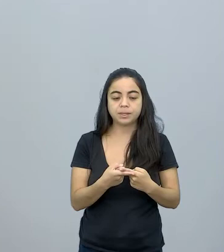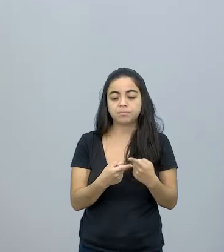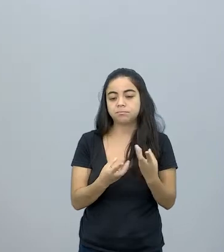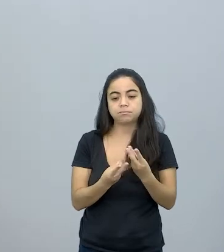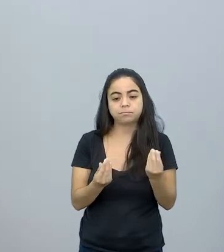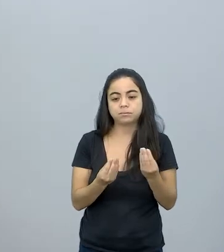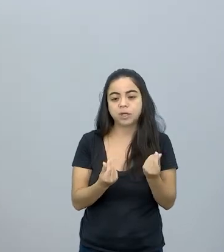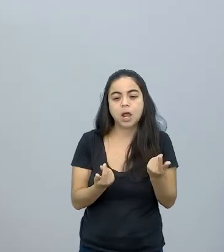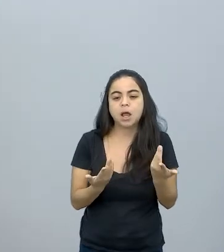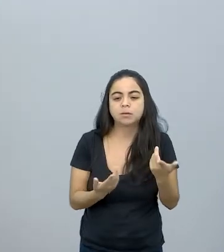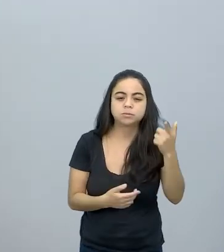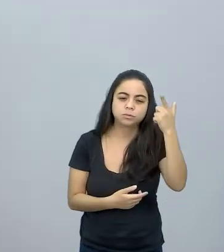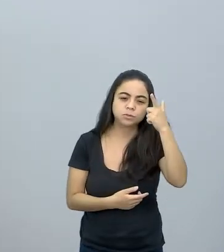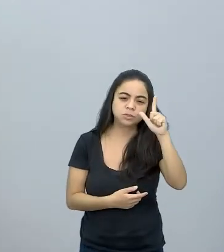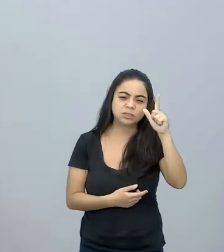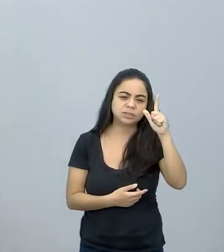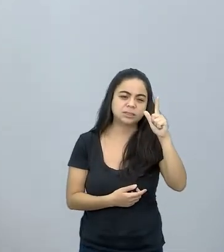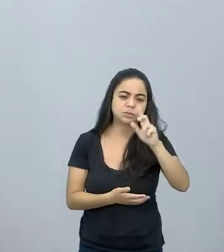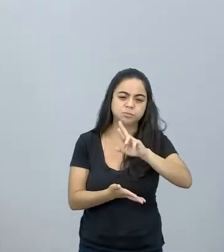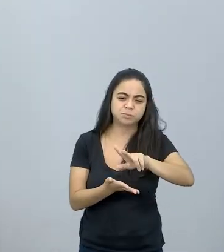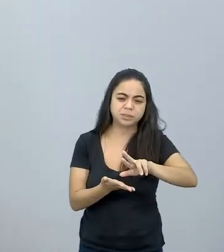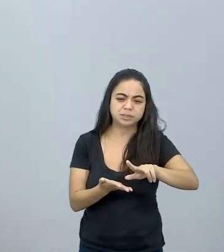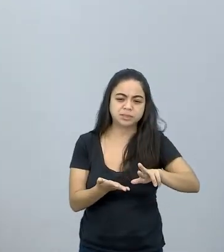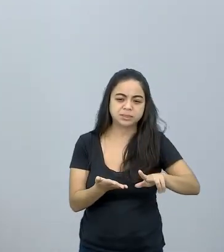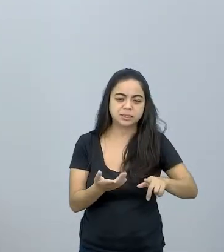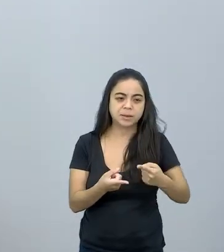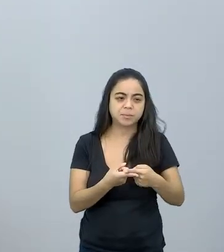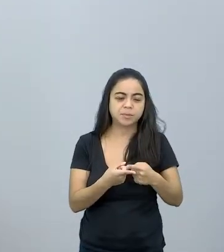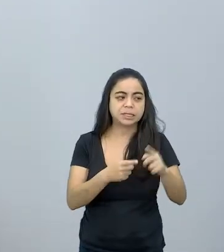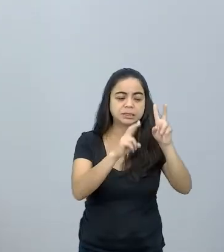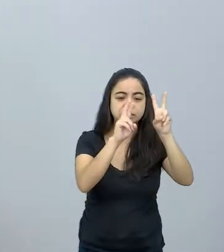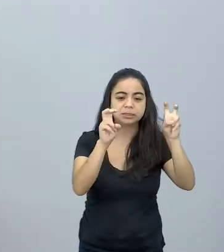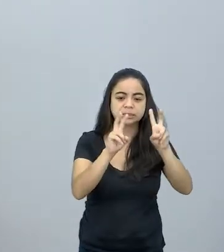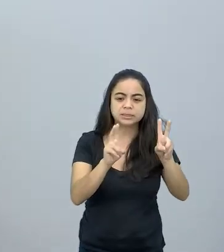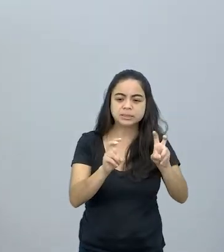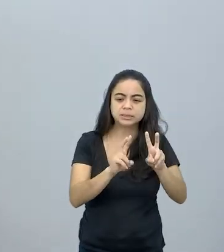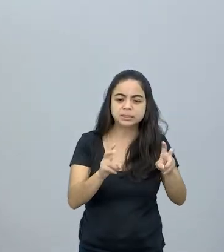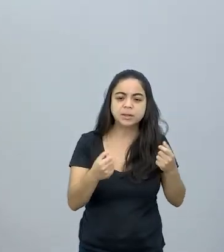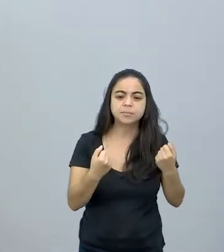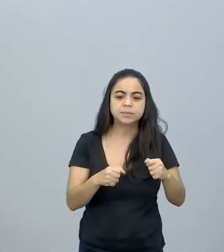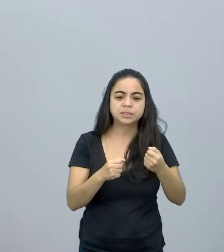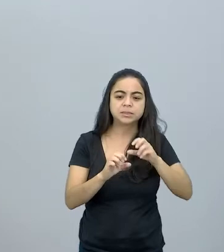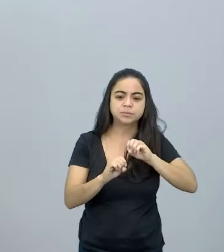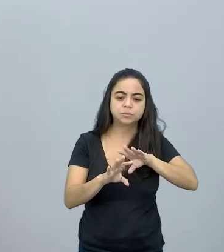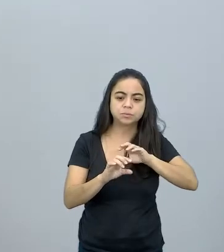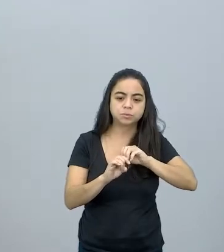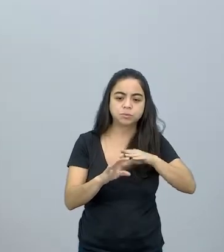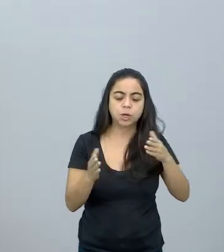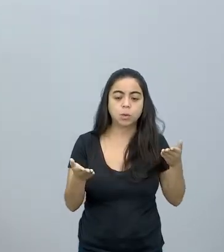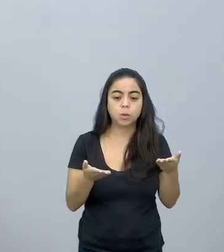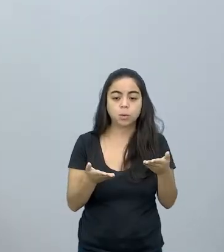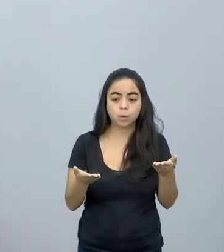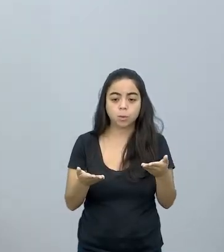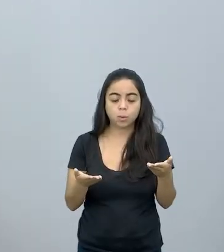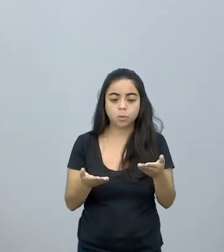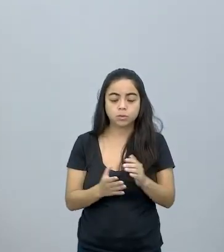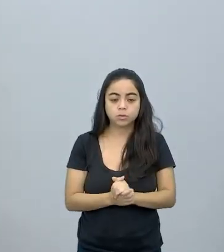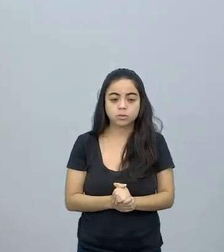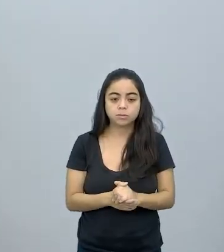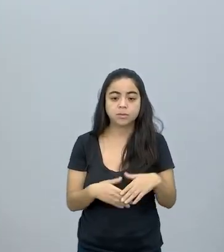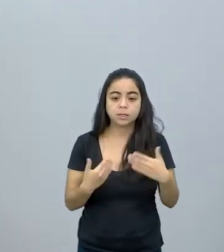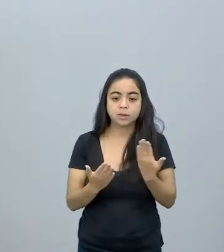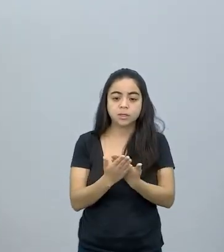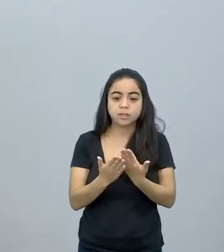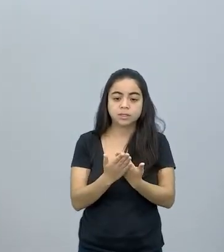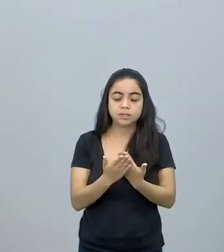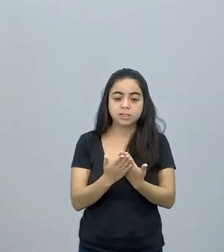enfim, eu não estou conseguindo pensar em tantas coisas aqui, porque são muitos assuntos que nós temos que trabalhar aqui na sala de aula, ou então aí na sala de